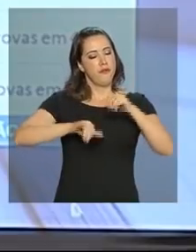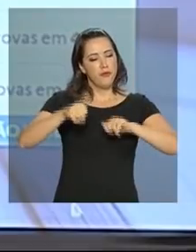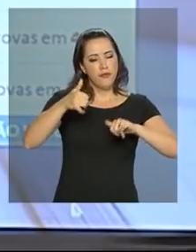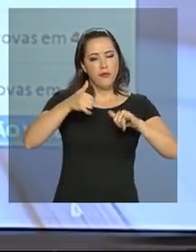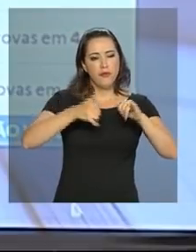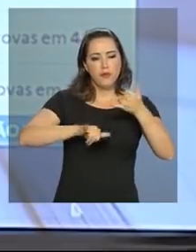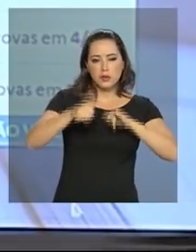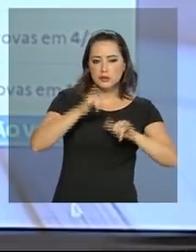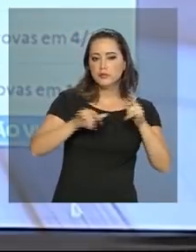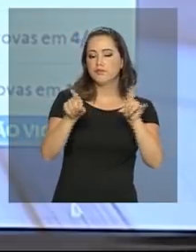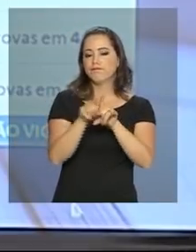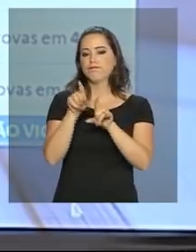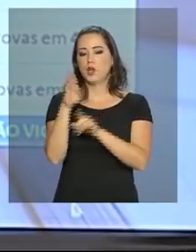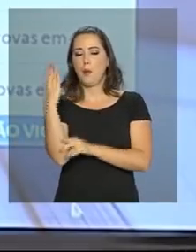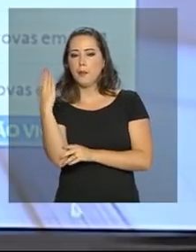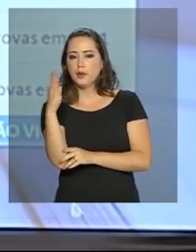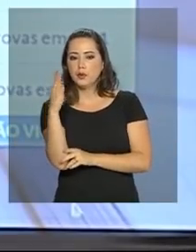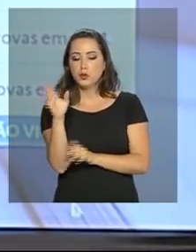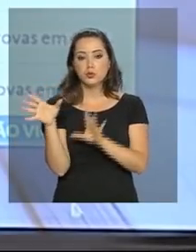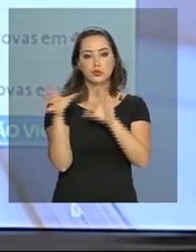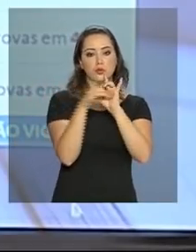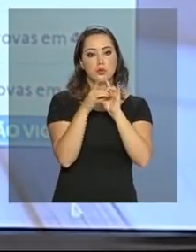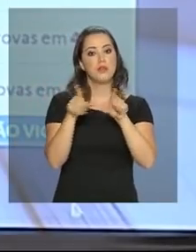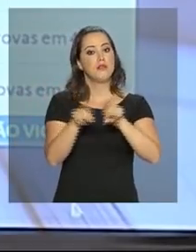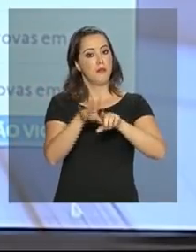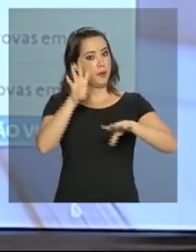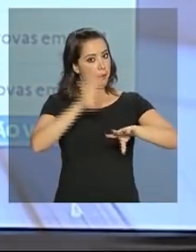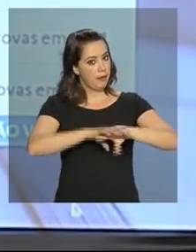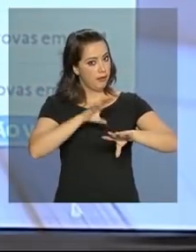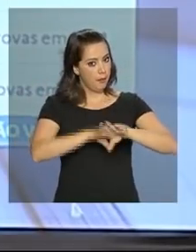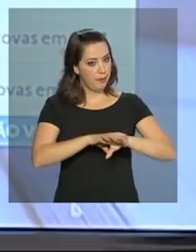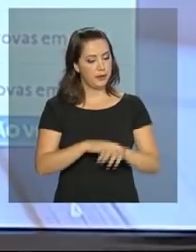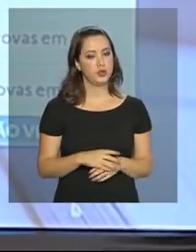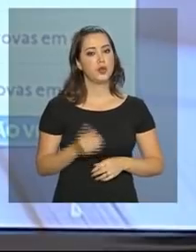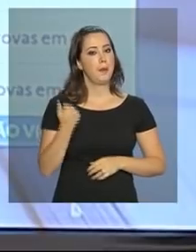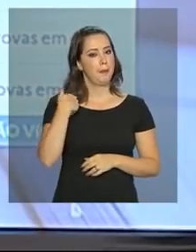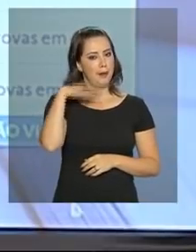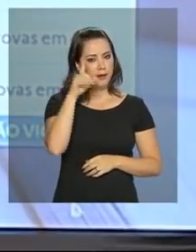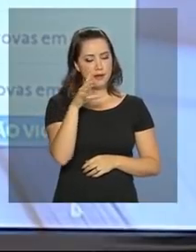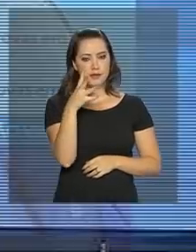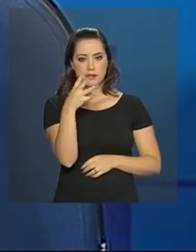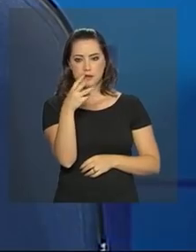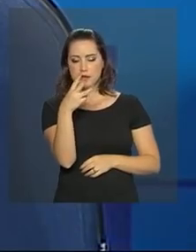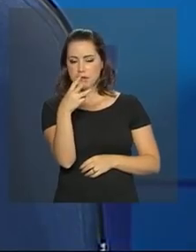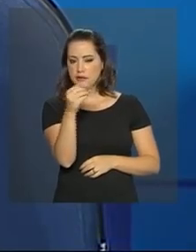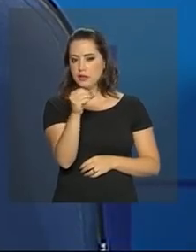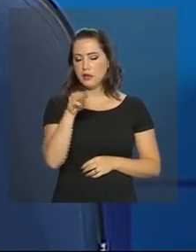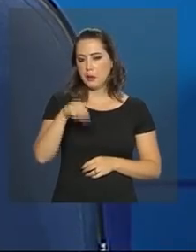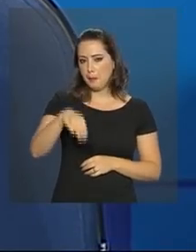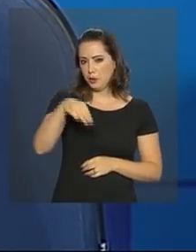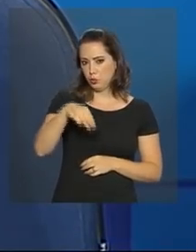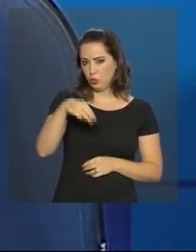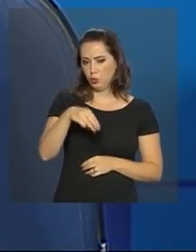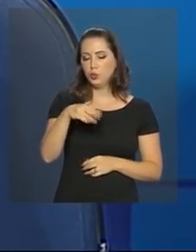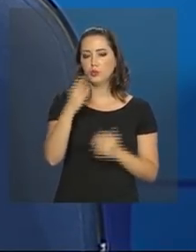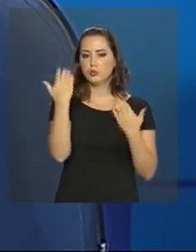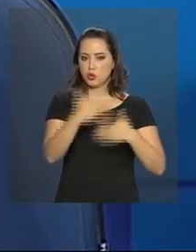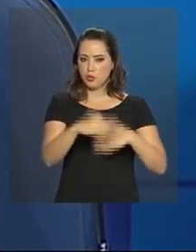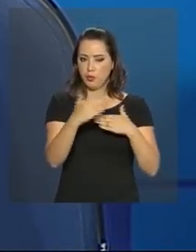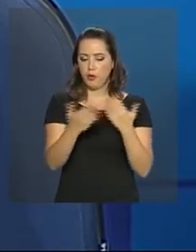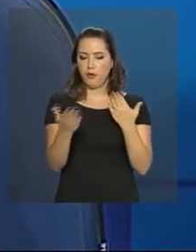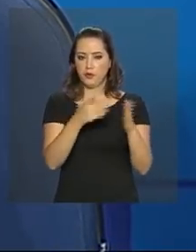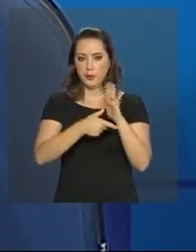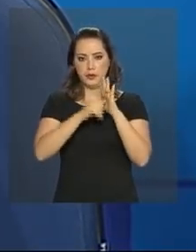matemática e neste dia então a inovação de mais meia hora de prova em relação à edição anterior atendendo